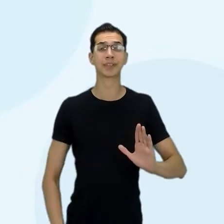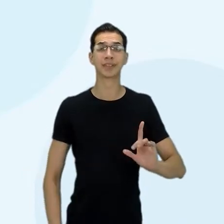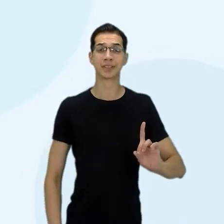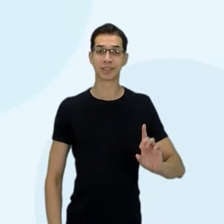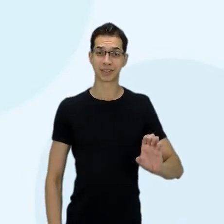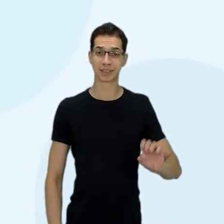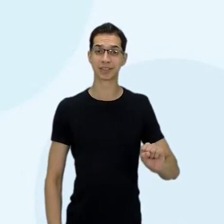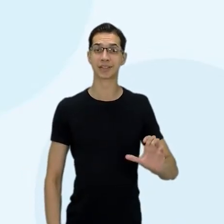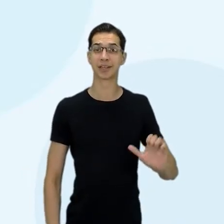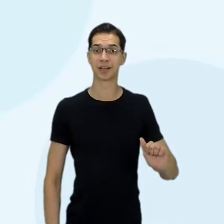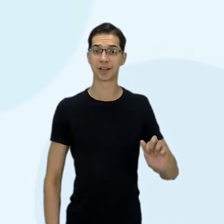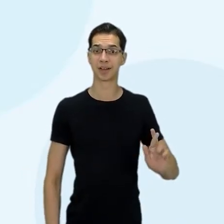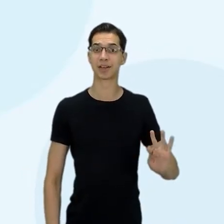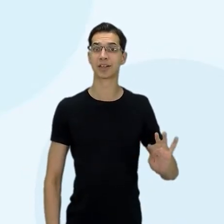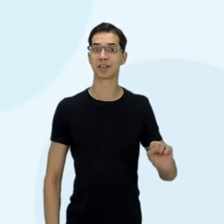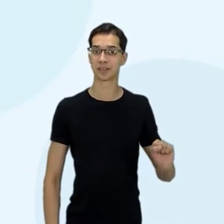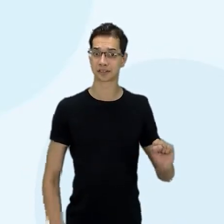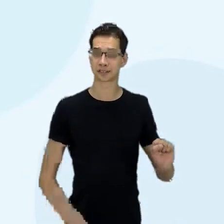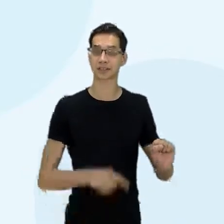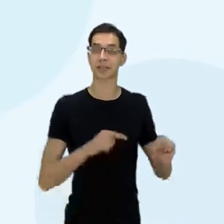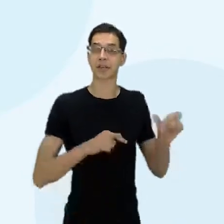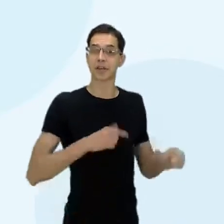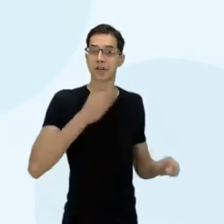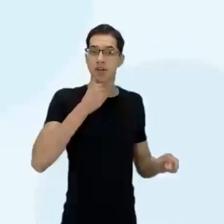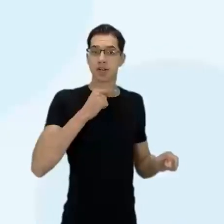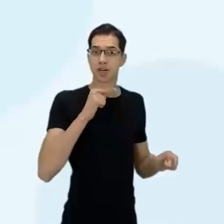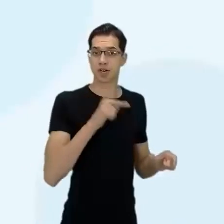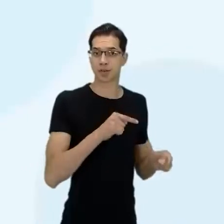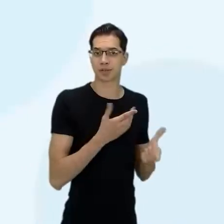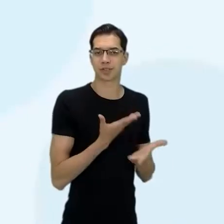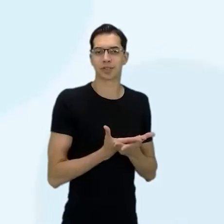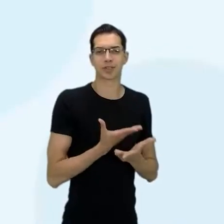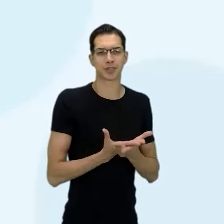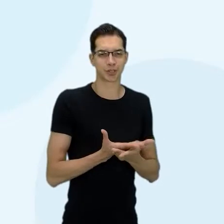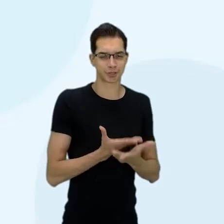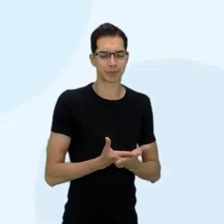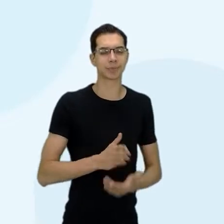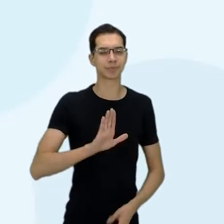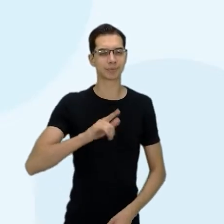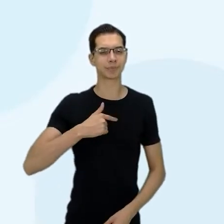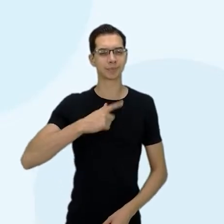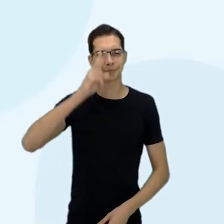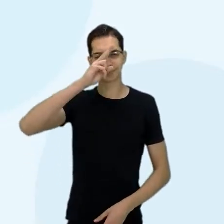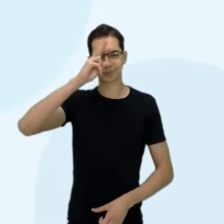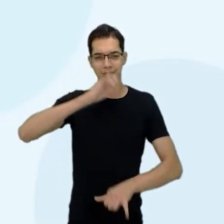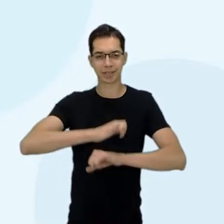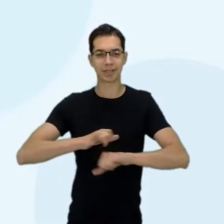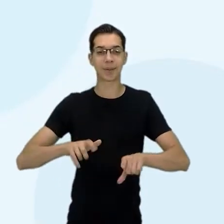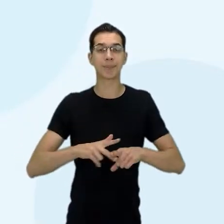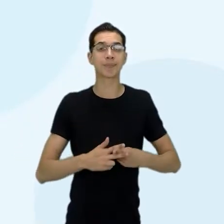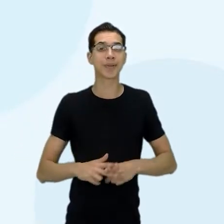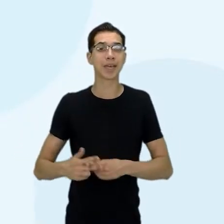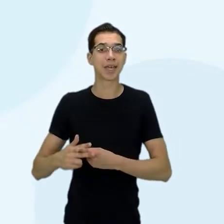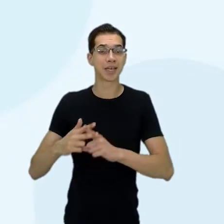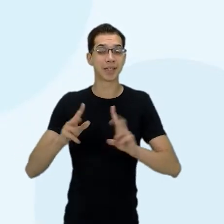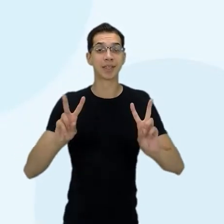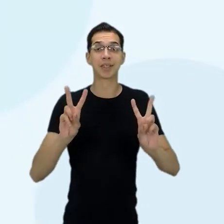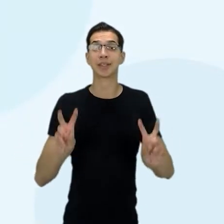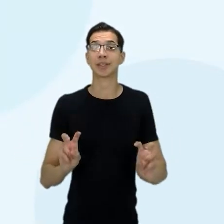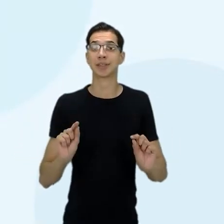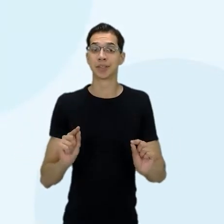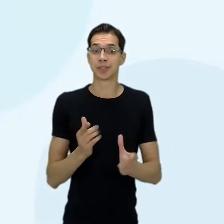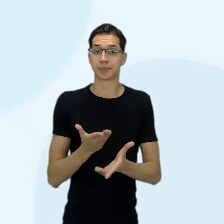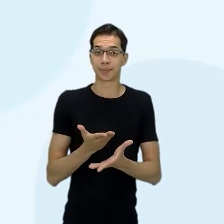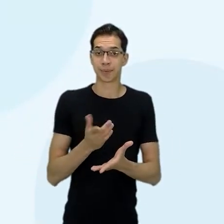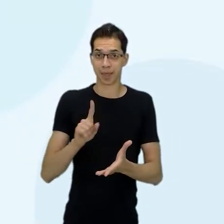ideia, tá bom? Historicamente, a mecânica, foi a pergunta que eu fiz na aula passada, ela se divide no estudo da mecânica